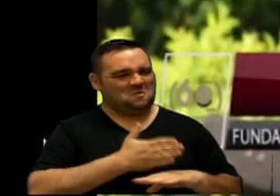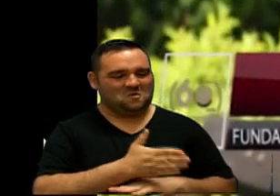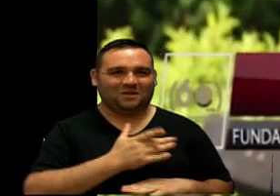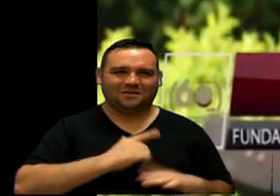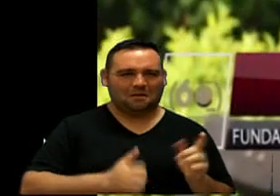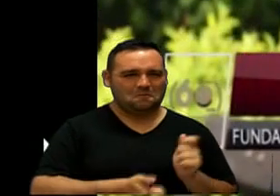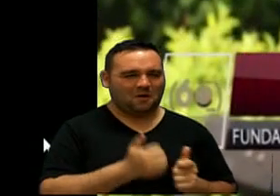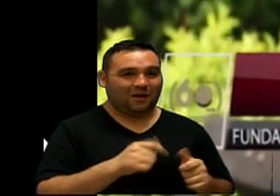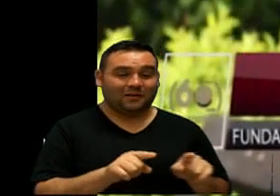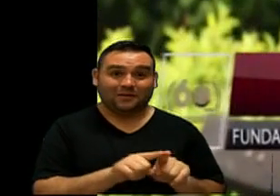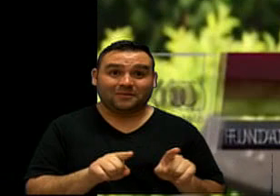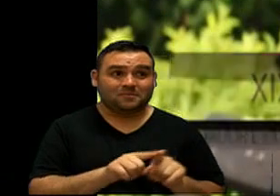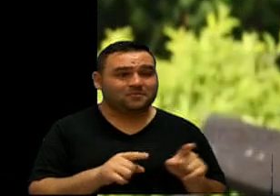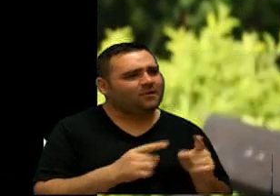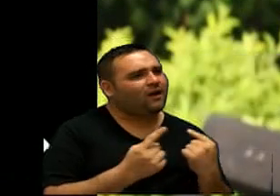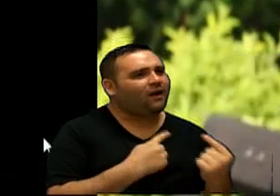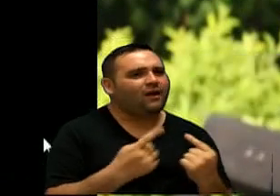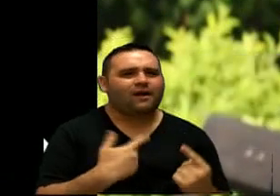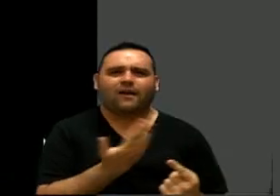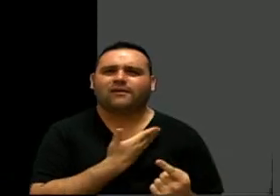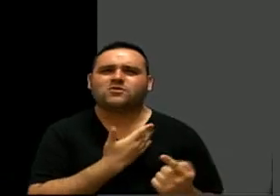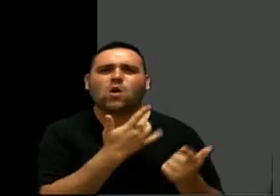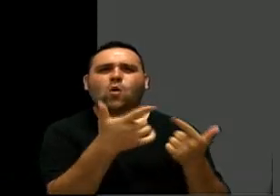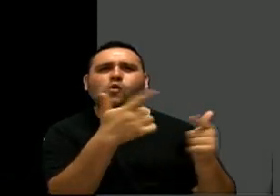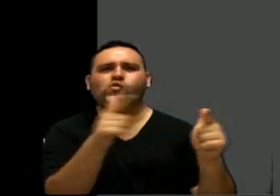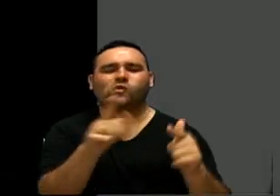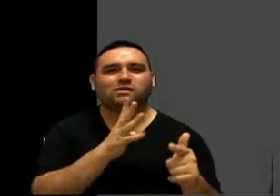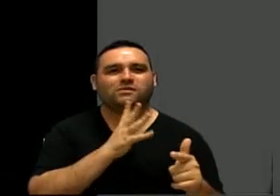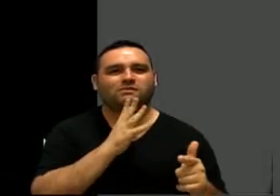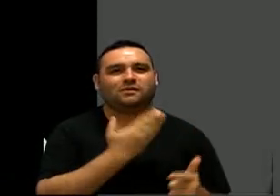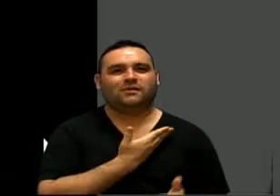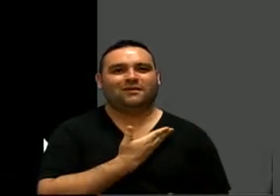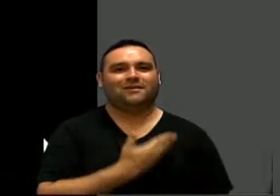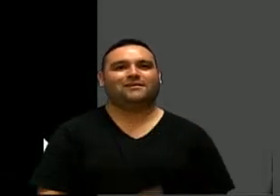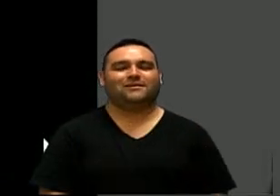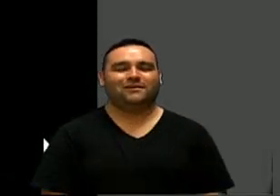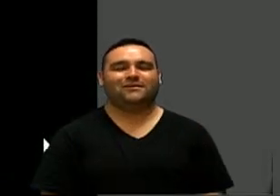e fazer amizade com diversos jogadores.